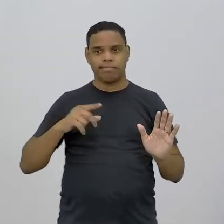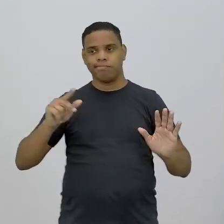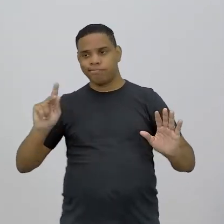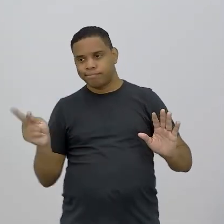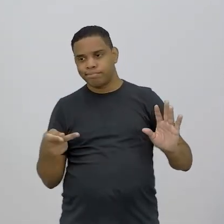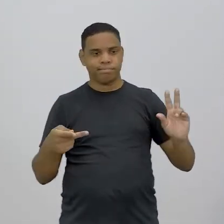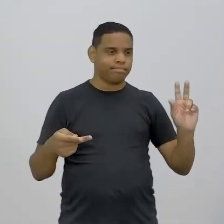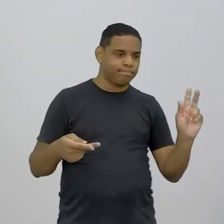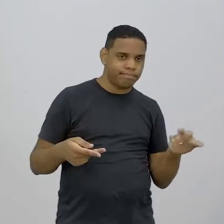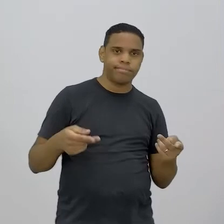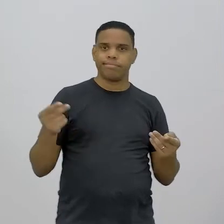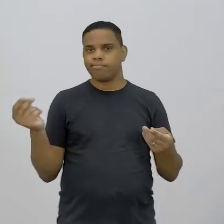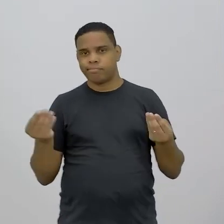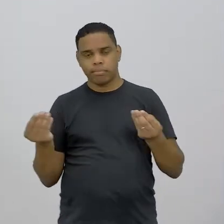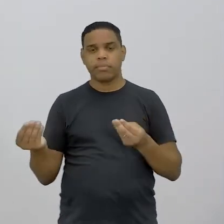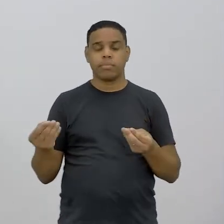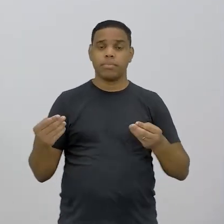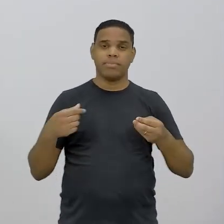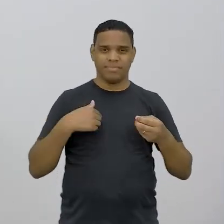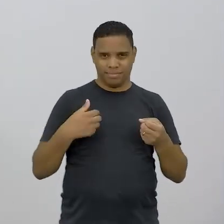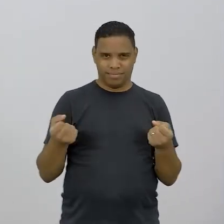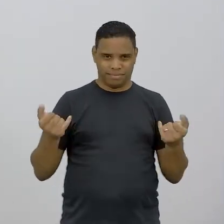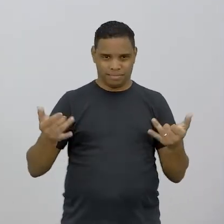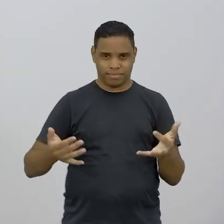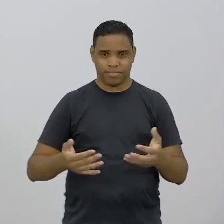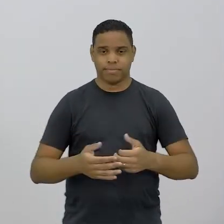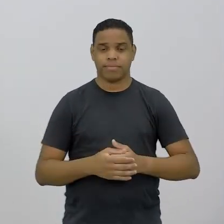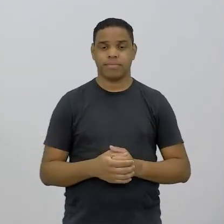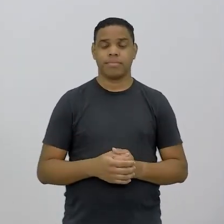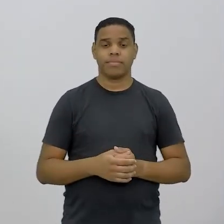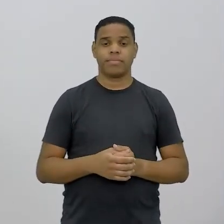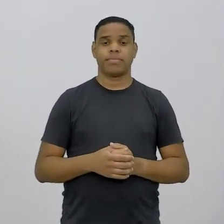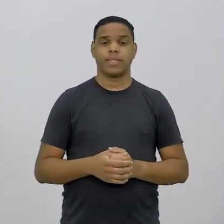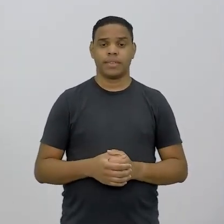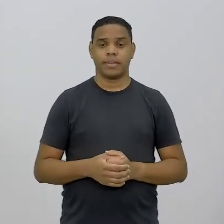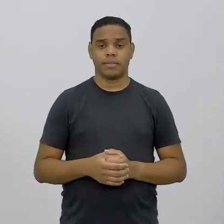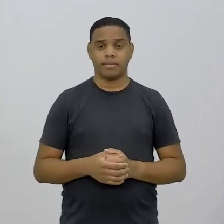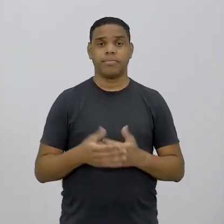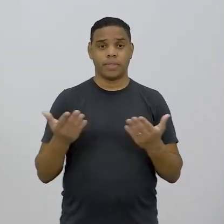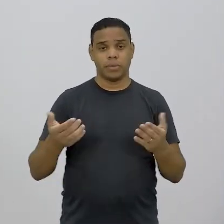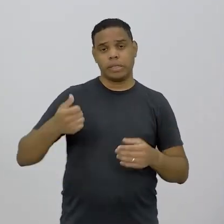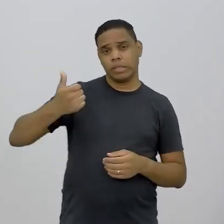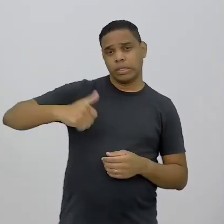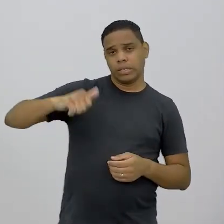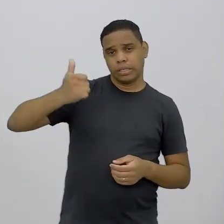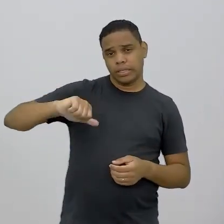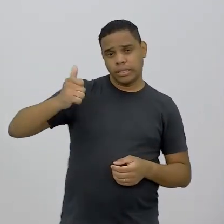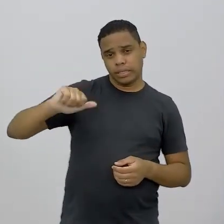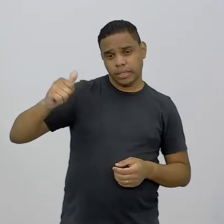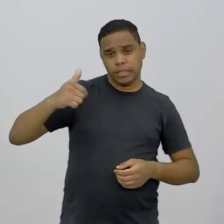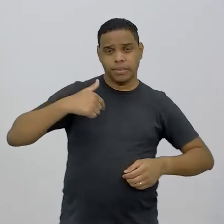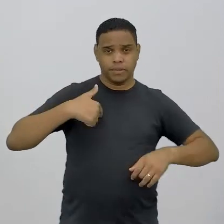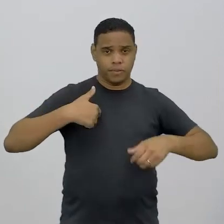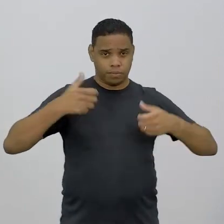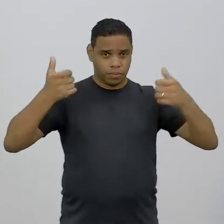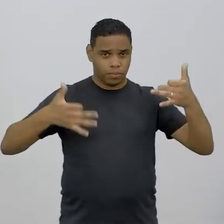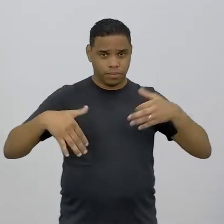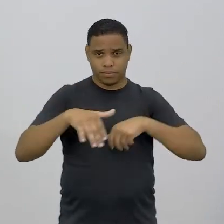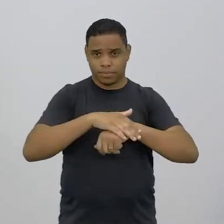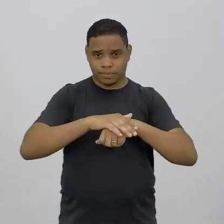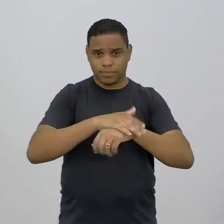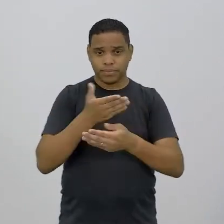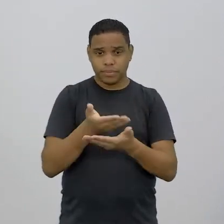né? Então, por exemplo, como eu estava falando, toda essa análise que eu estou esboçando aqui com